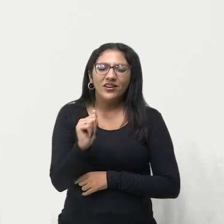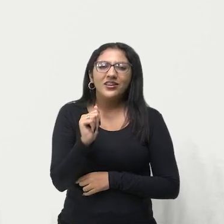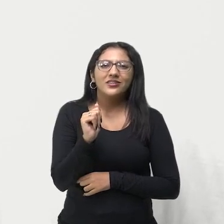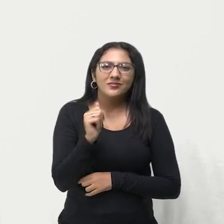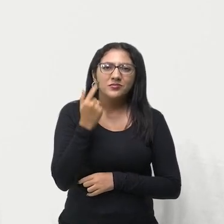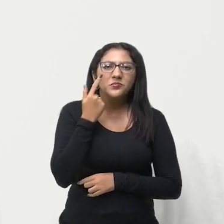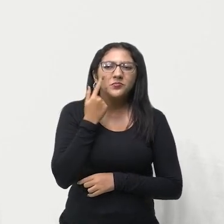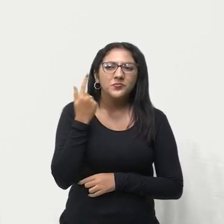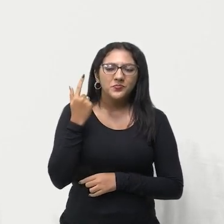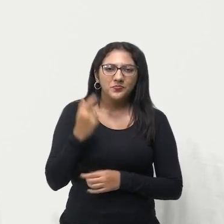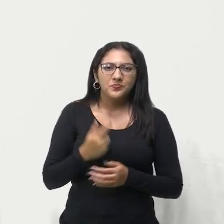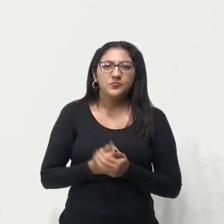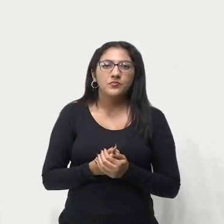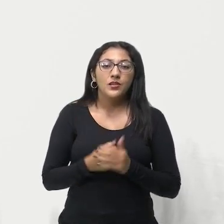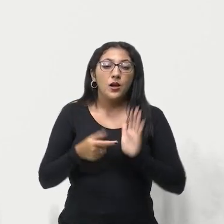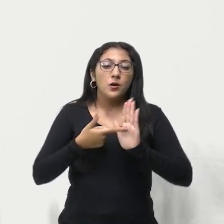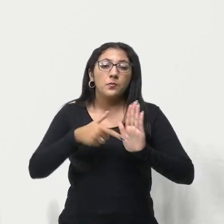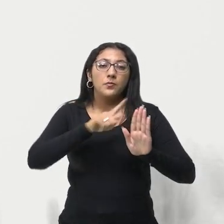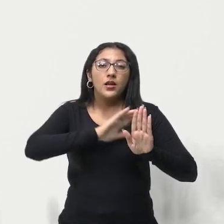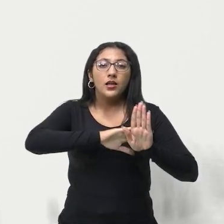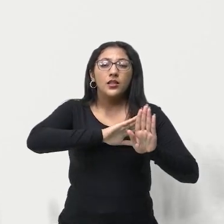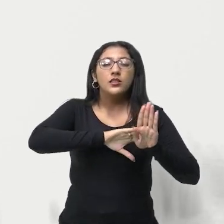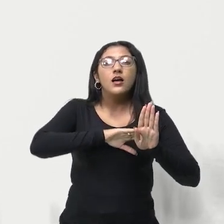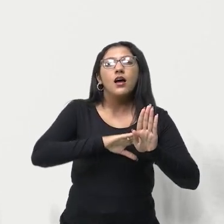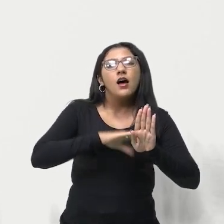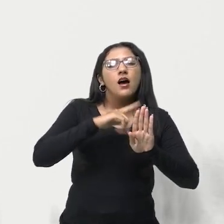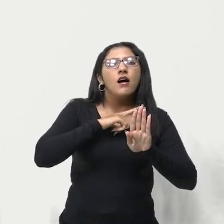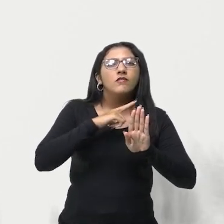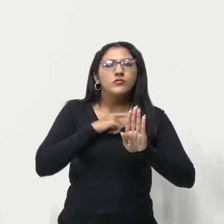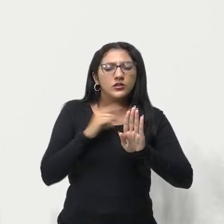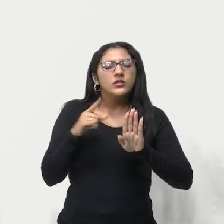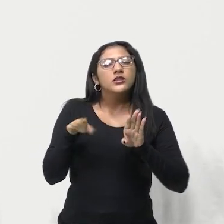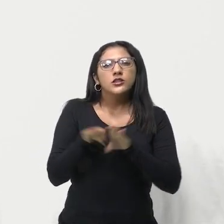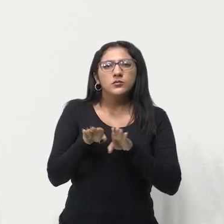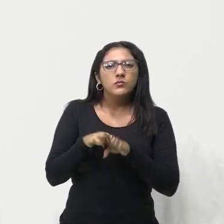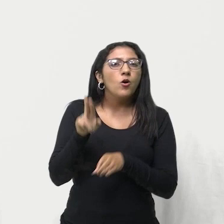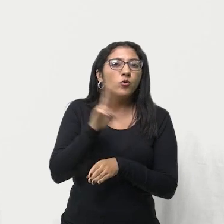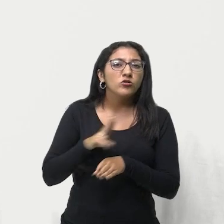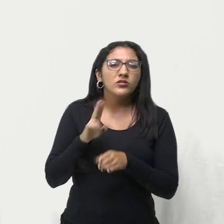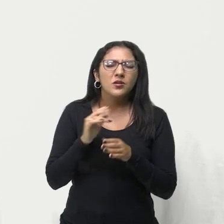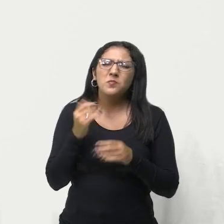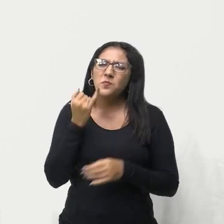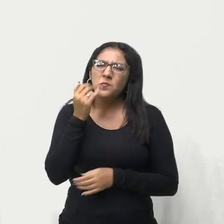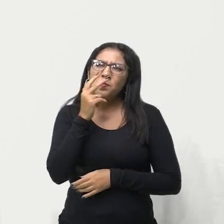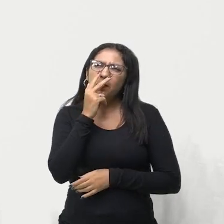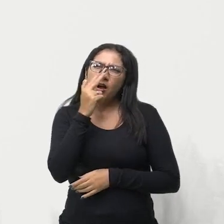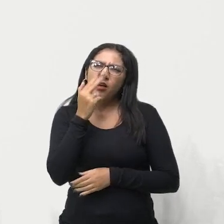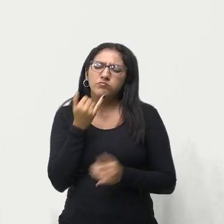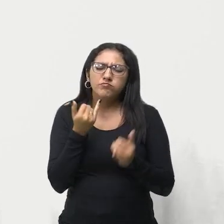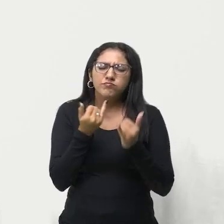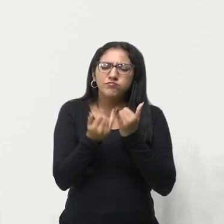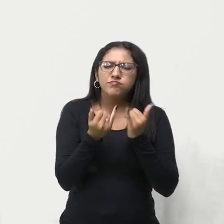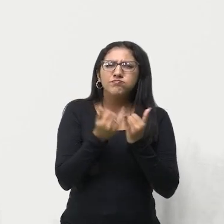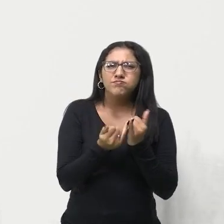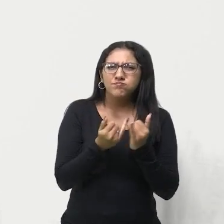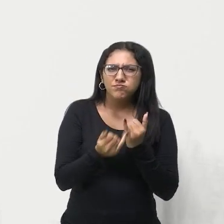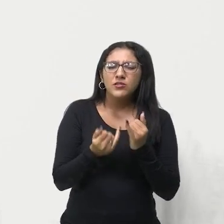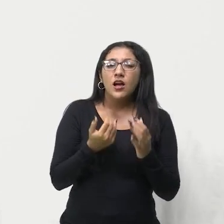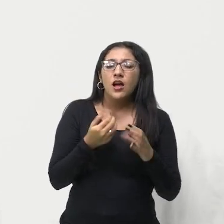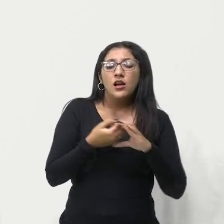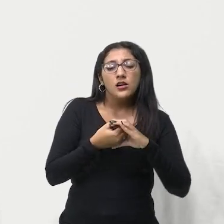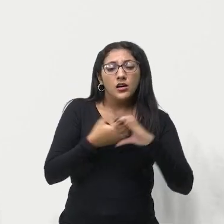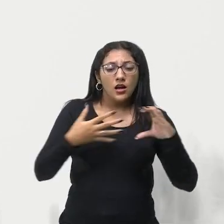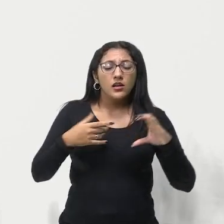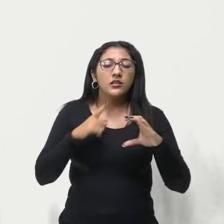cartela, por favor. Metáfora. A metáfora também é o processo de aproximação de dois elementos por